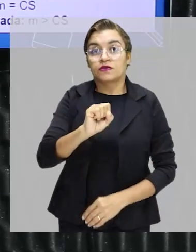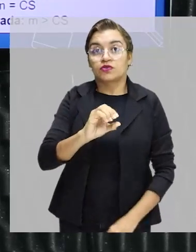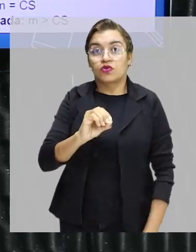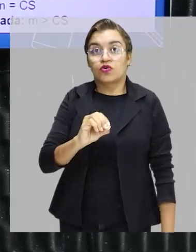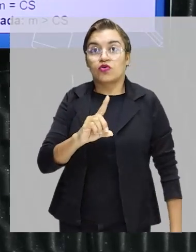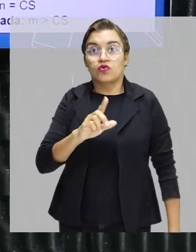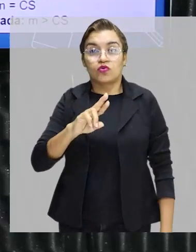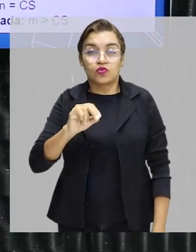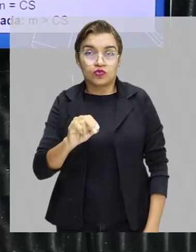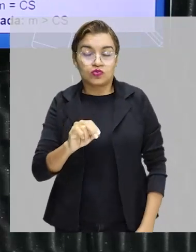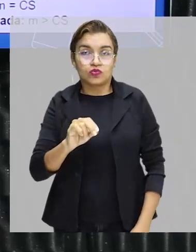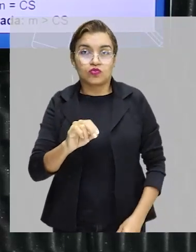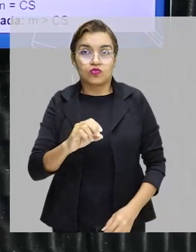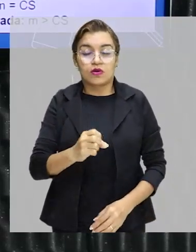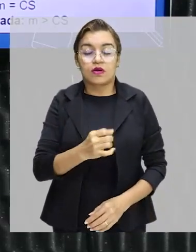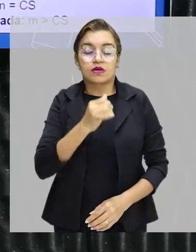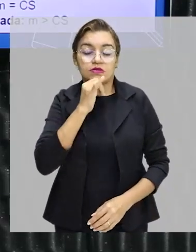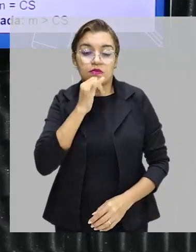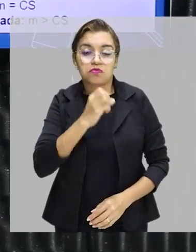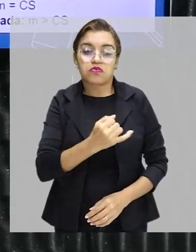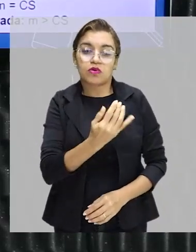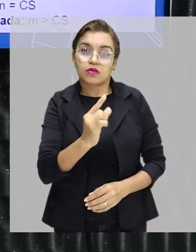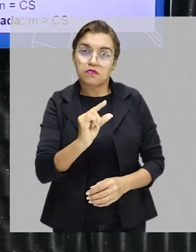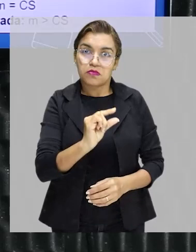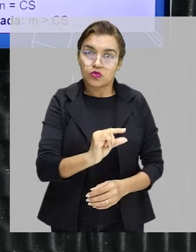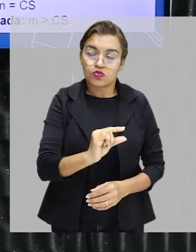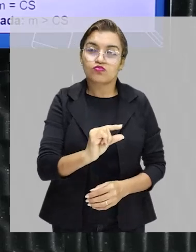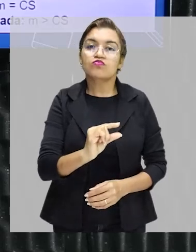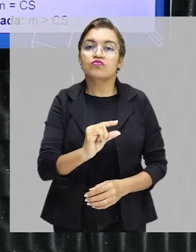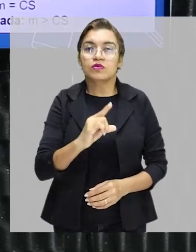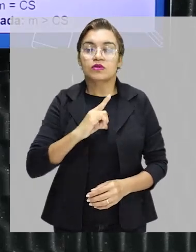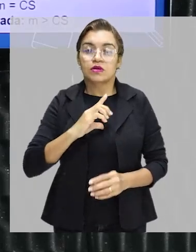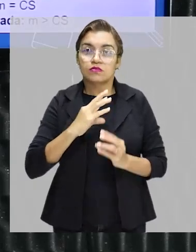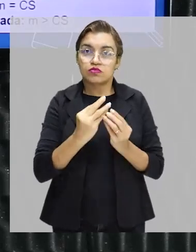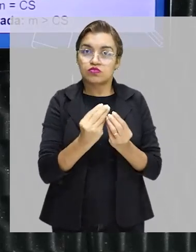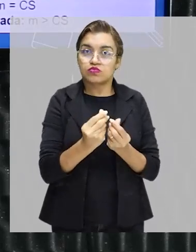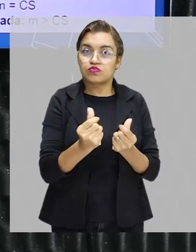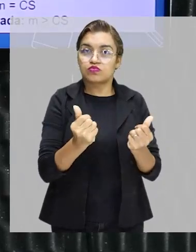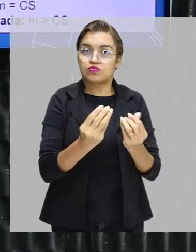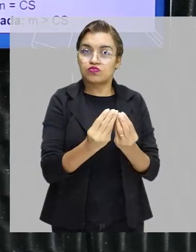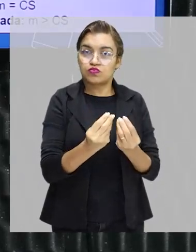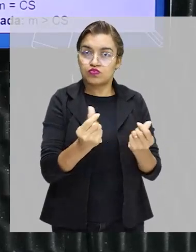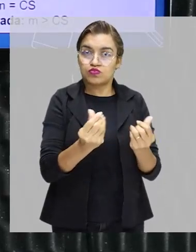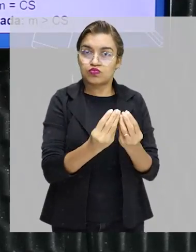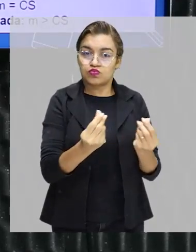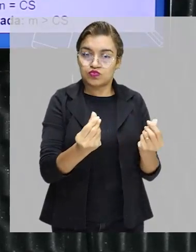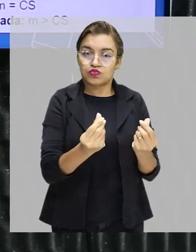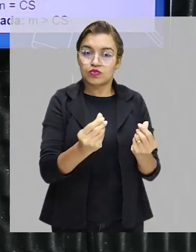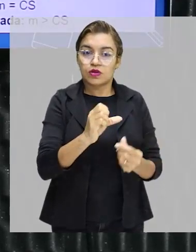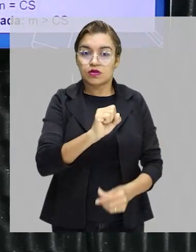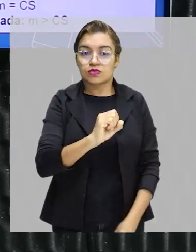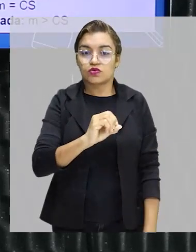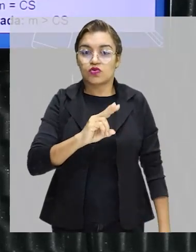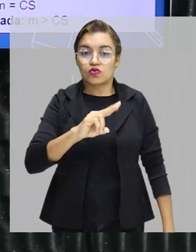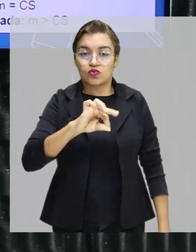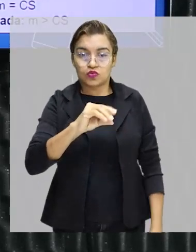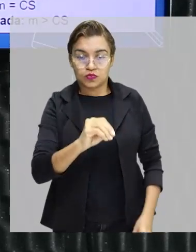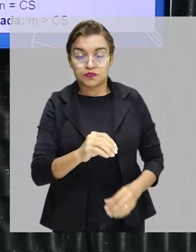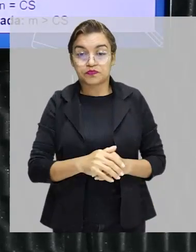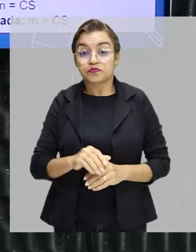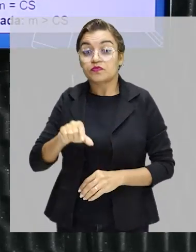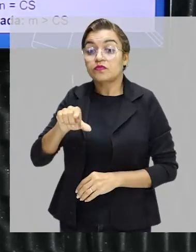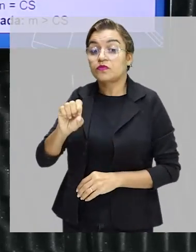menor quantidade ou então que vai sofrer a dissolução, vai se dissolver, certo?